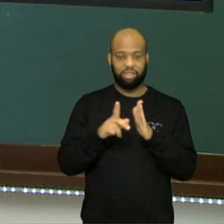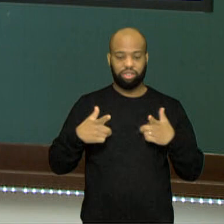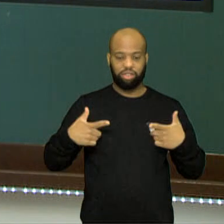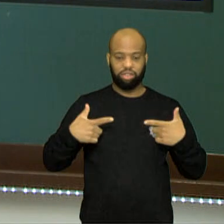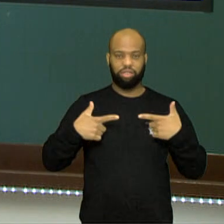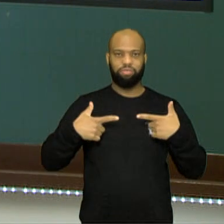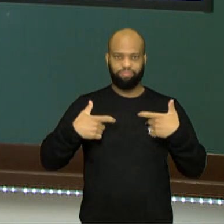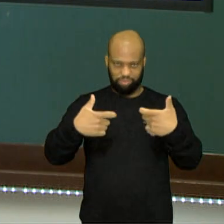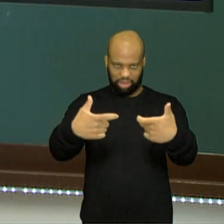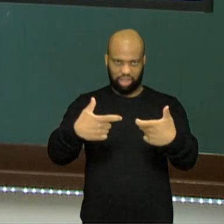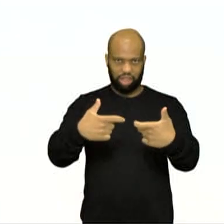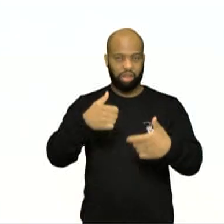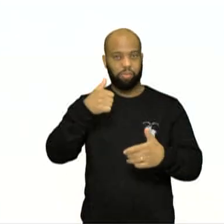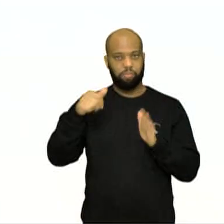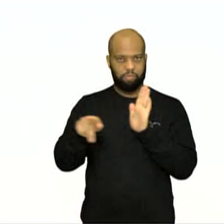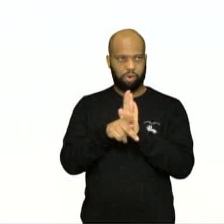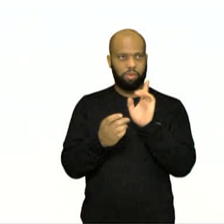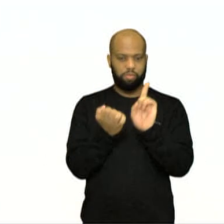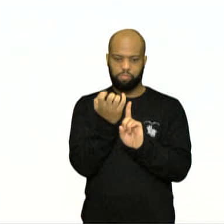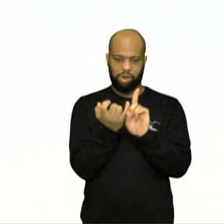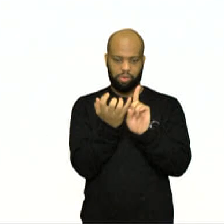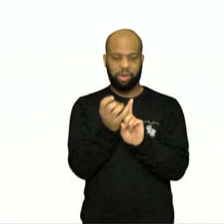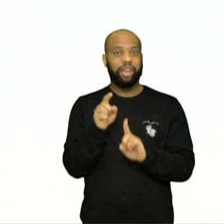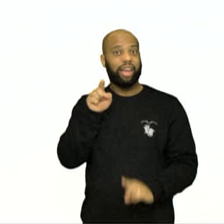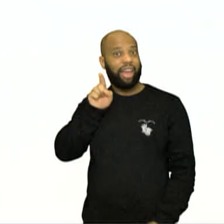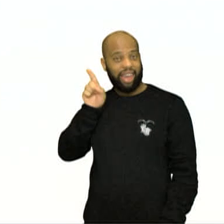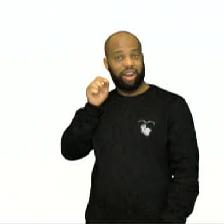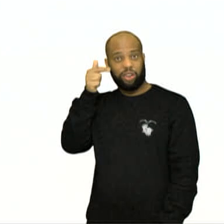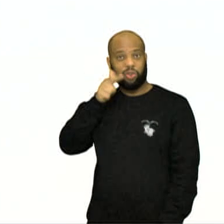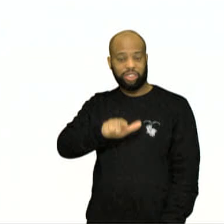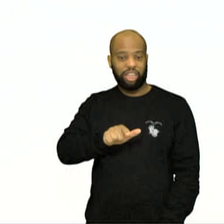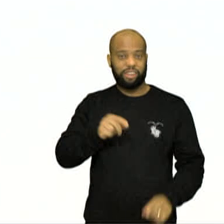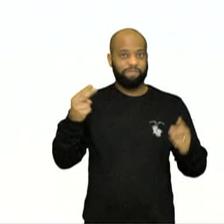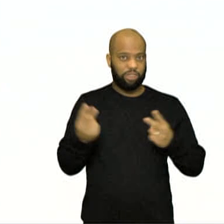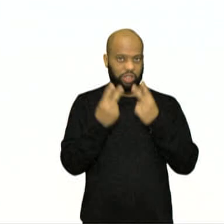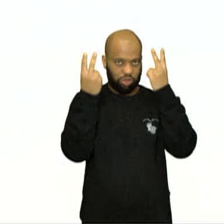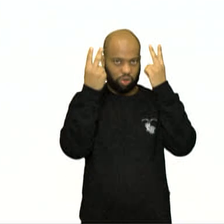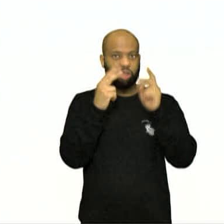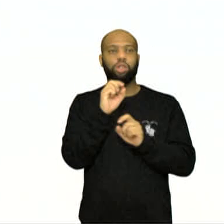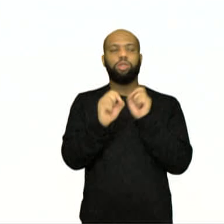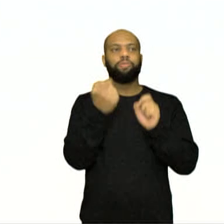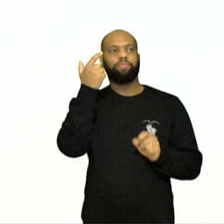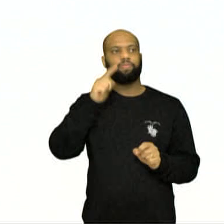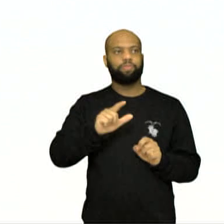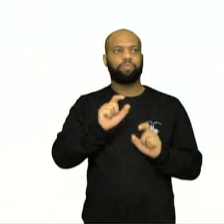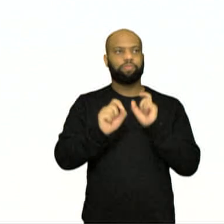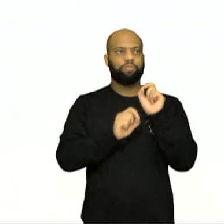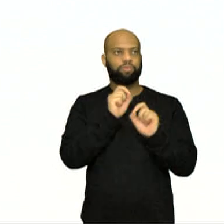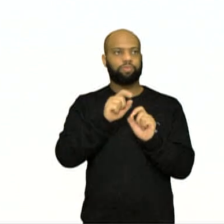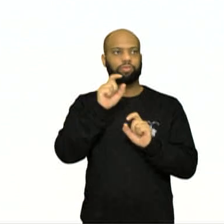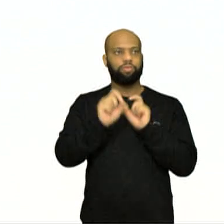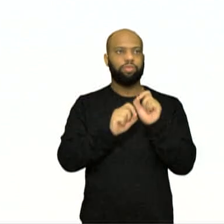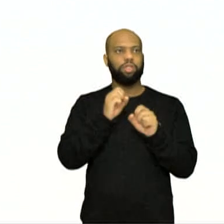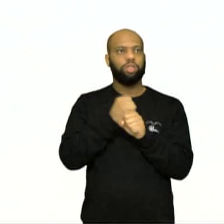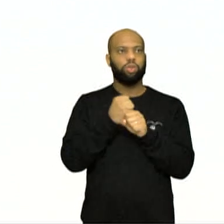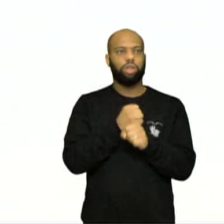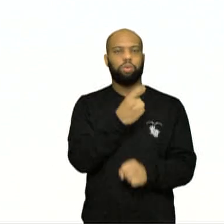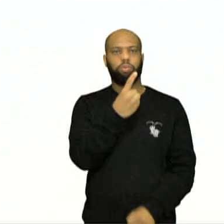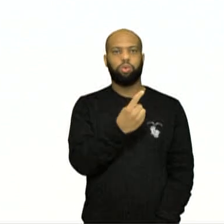vai obter várias vitórias, e uma das principais batalhas que ela vai ganhar é a de Orleans, em